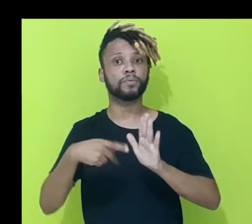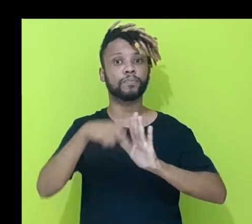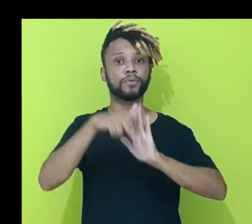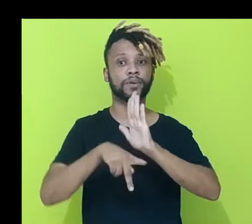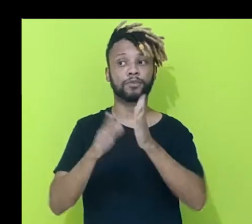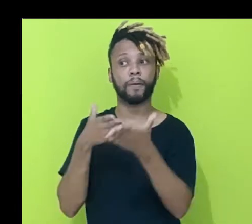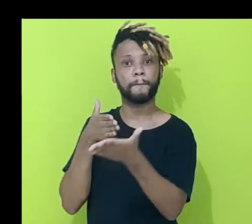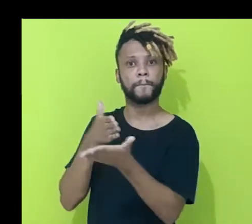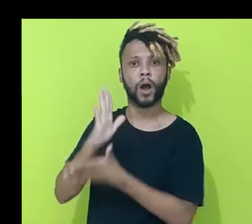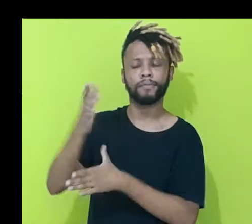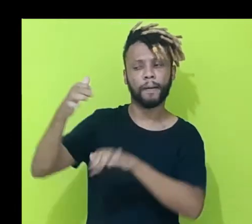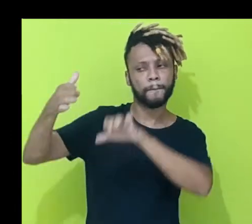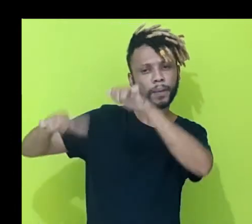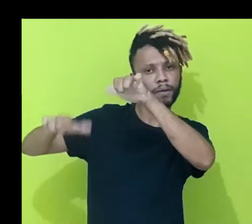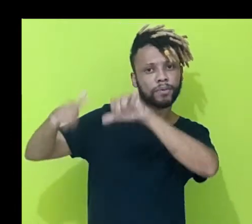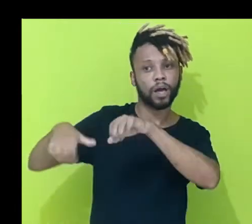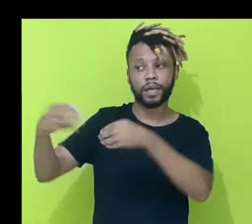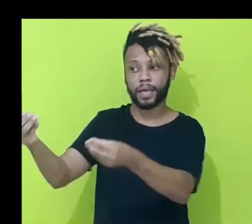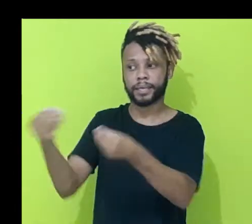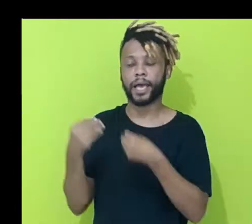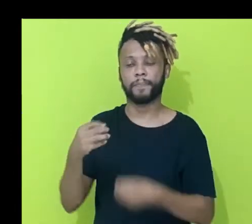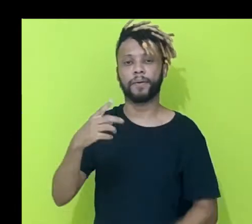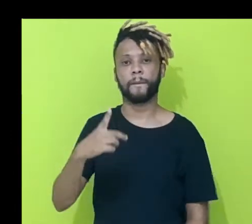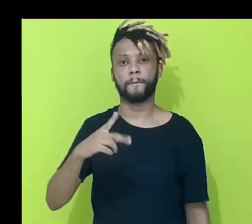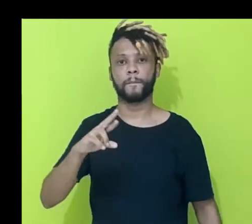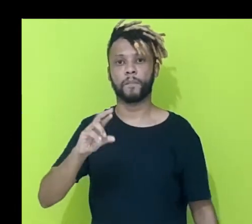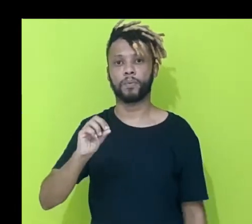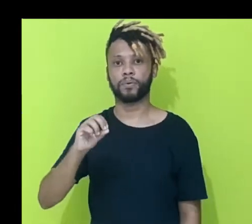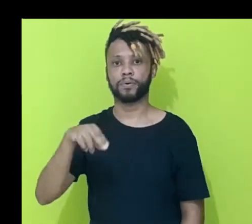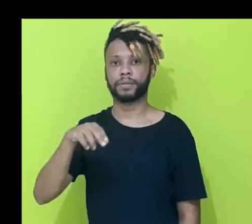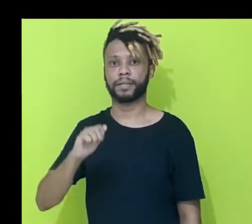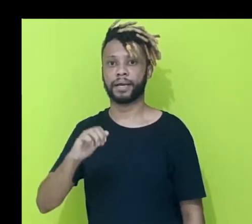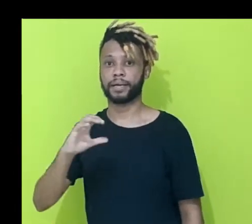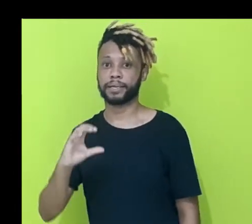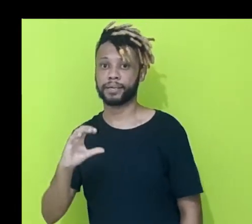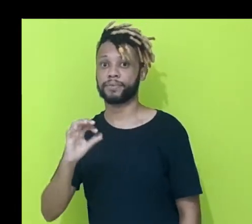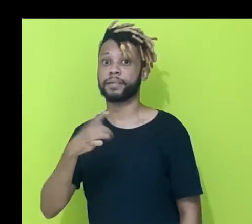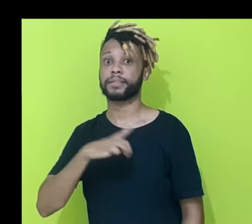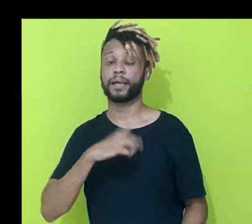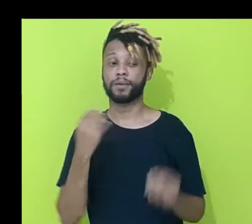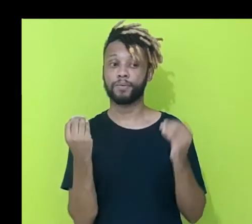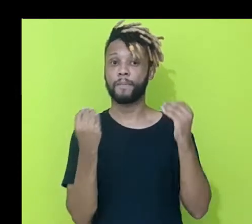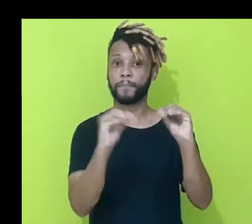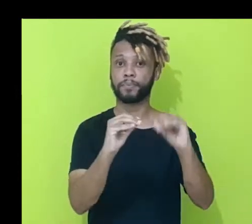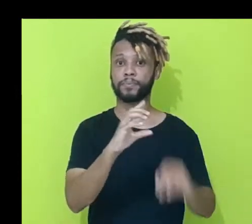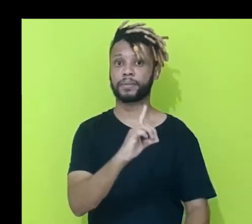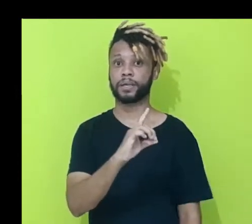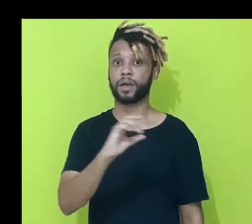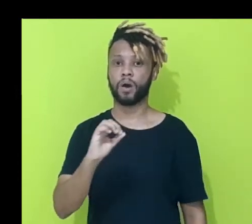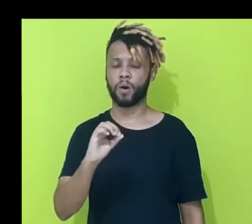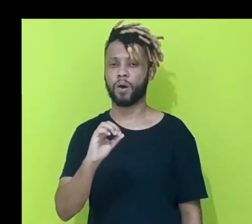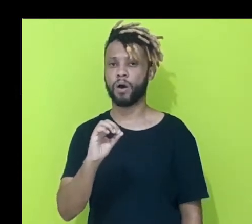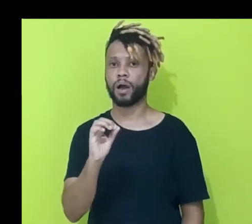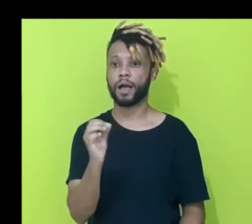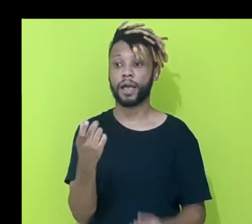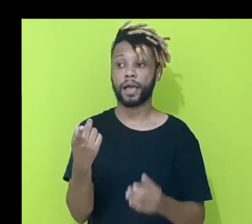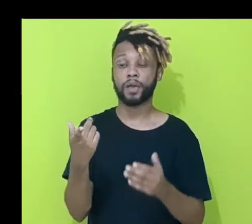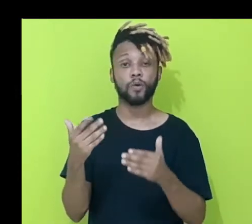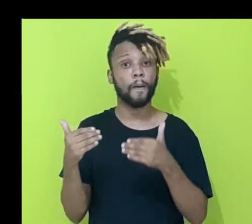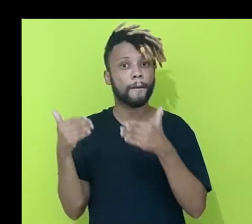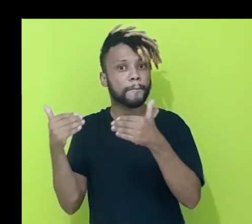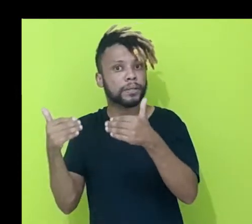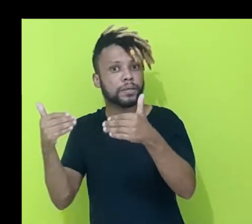e recebe um PRONAC, você tem a sua publicação em Diário Oficial da União e o próprio Ministério do Turismo,